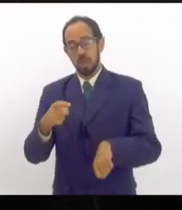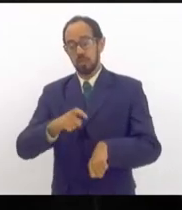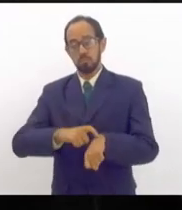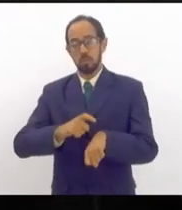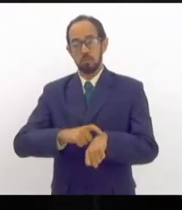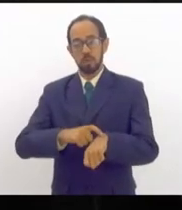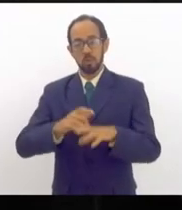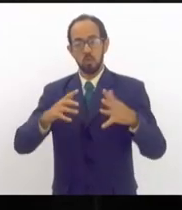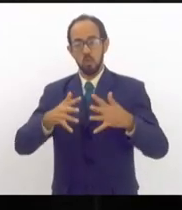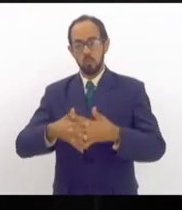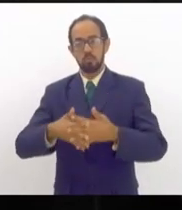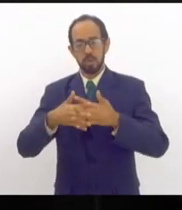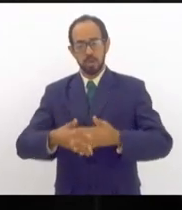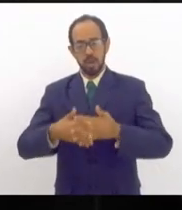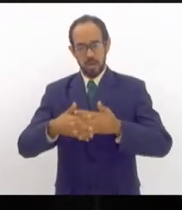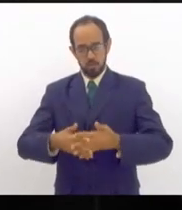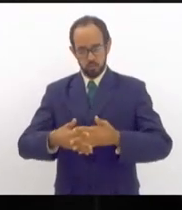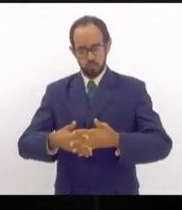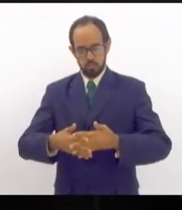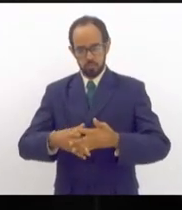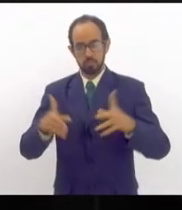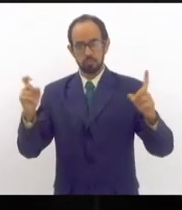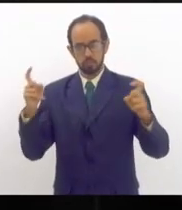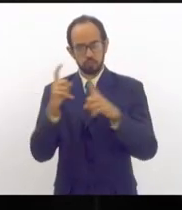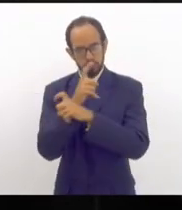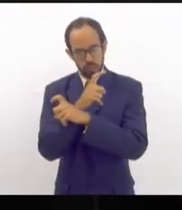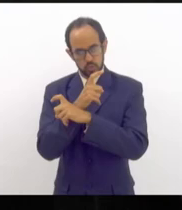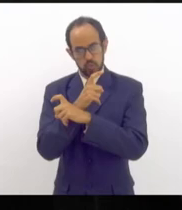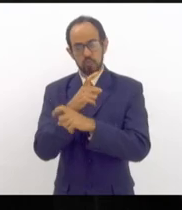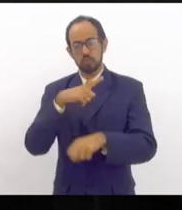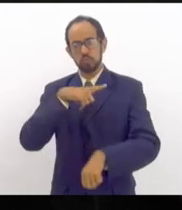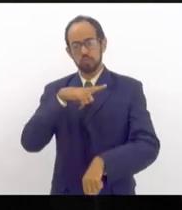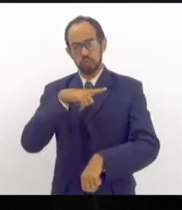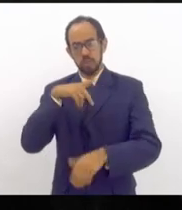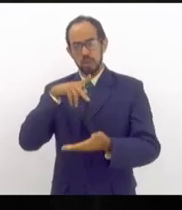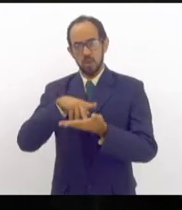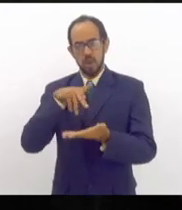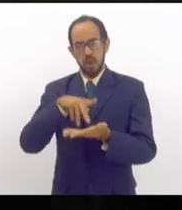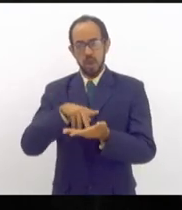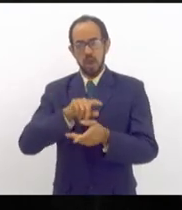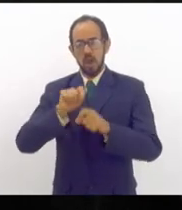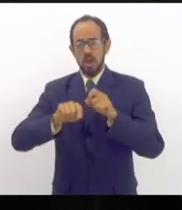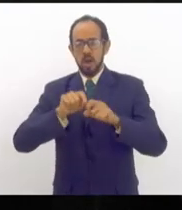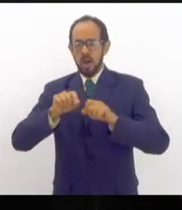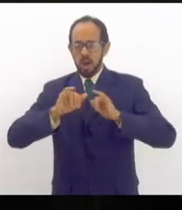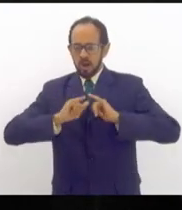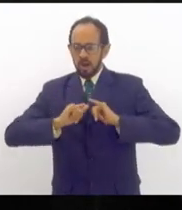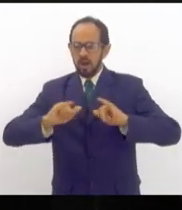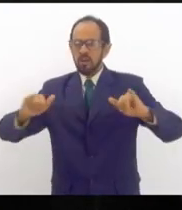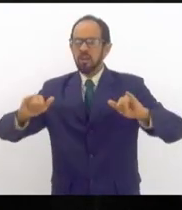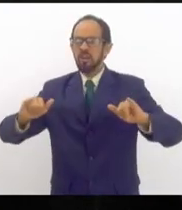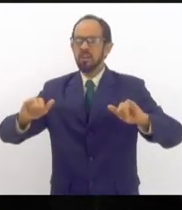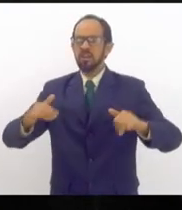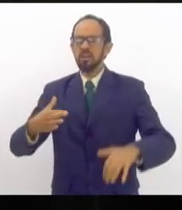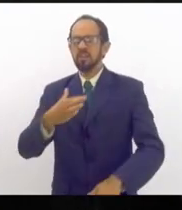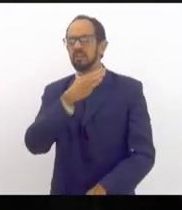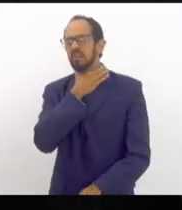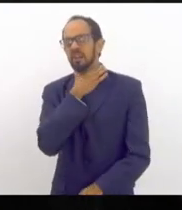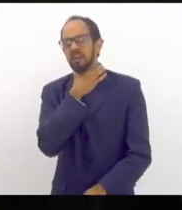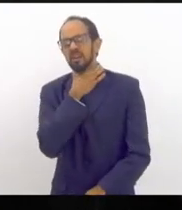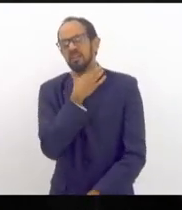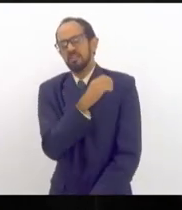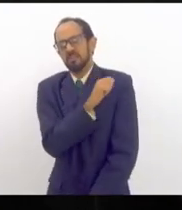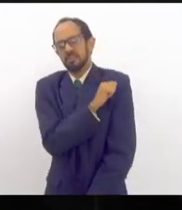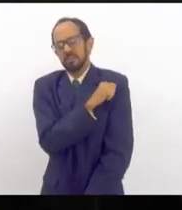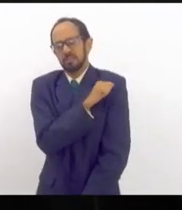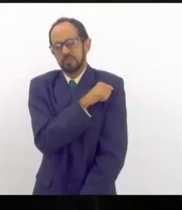conturbado difícil havia de fato o prenúncio de uma crise fiscal